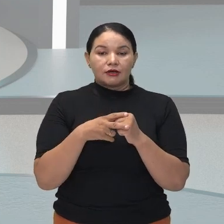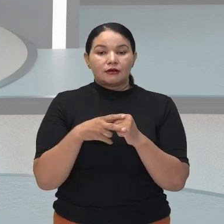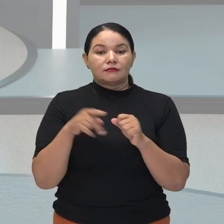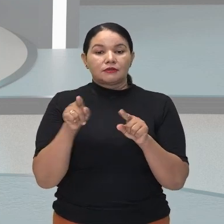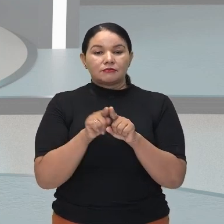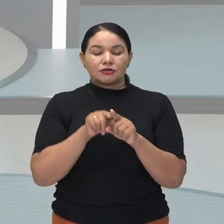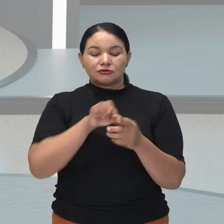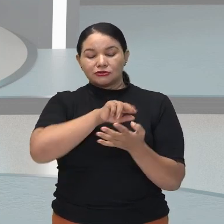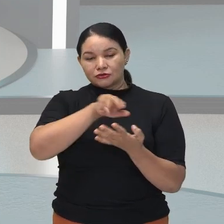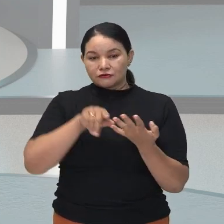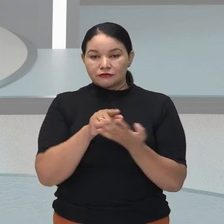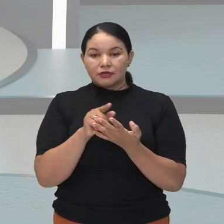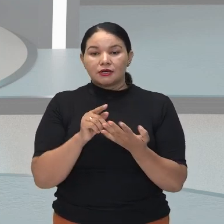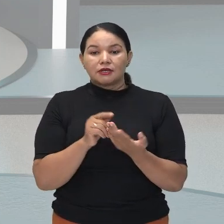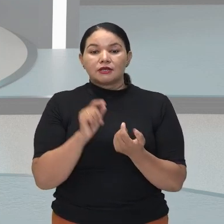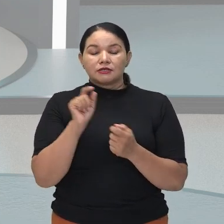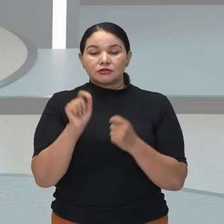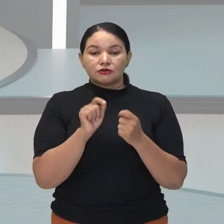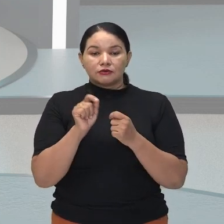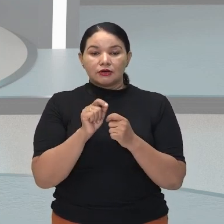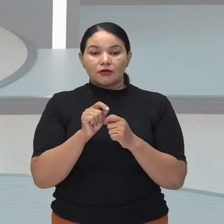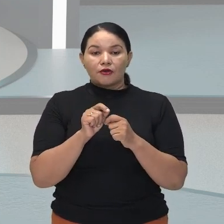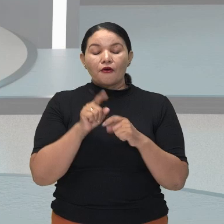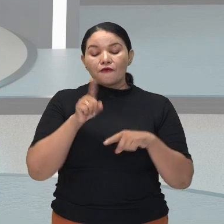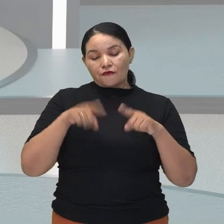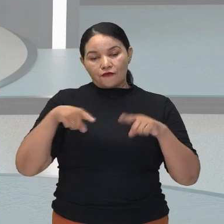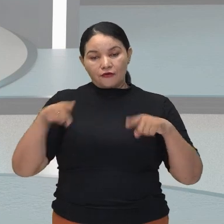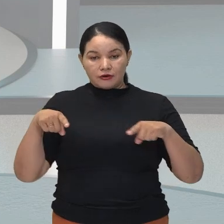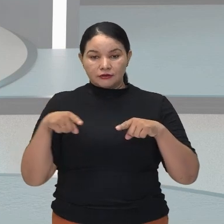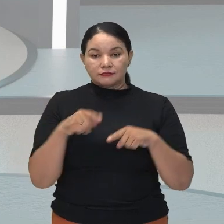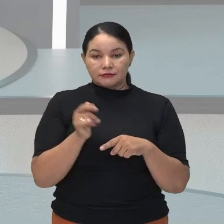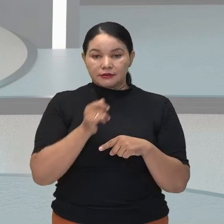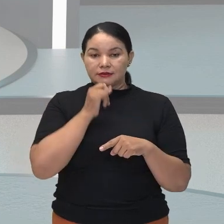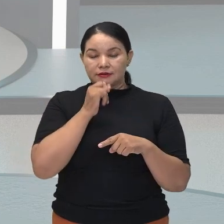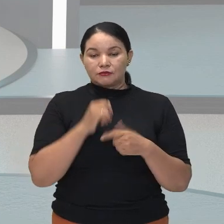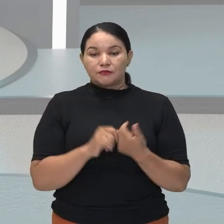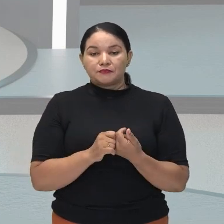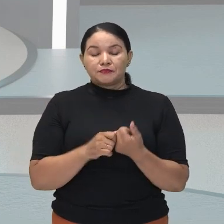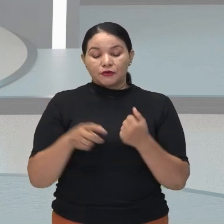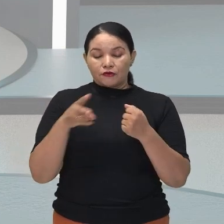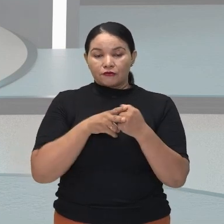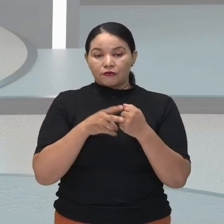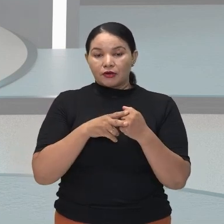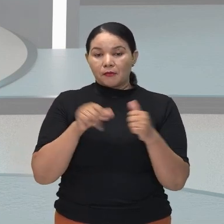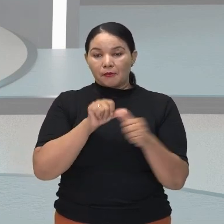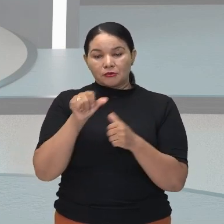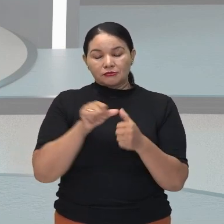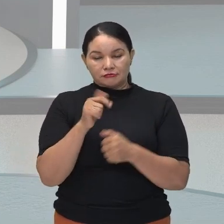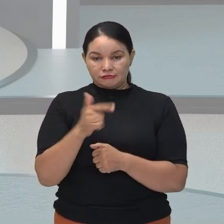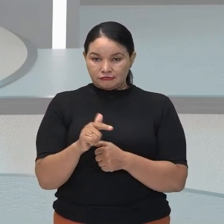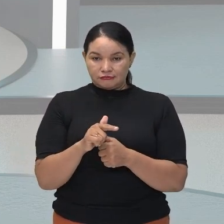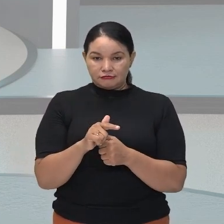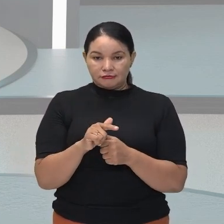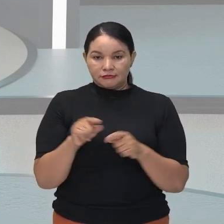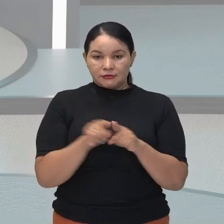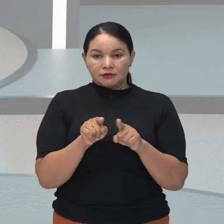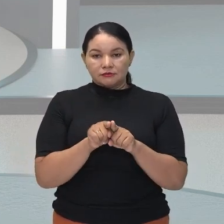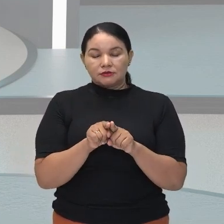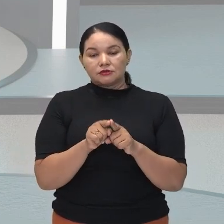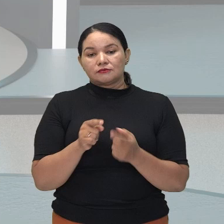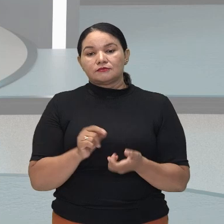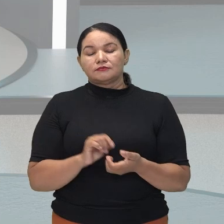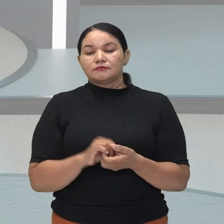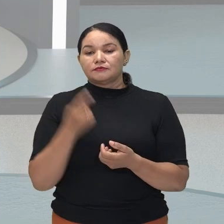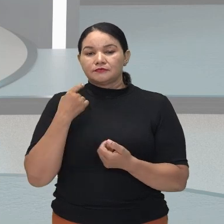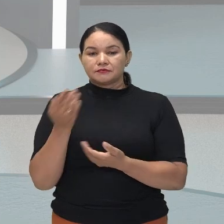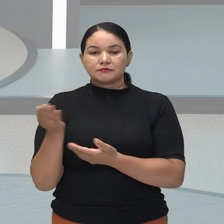los adjetivos são invariáveis, ou seja, os advérbios não mudam. É decir, não cambia segundo seu gênero e número. Então, ele não